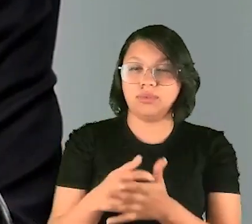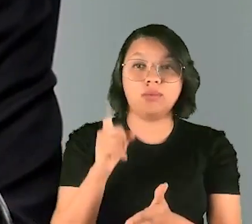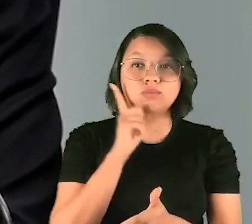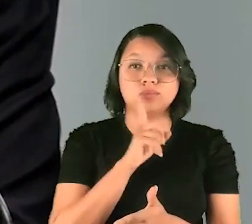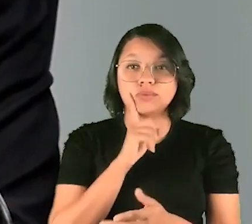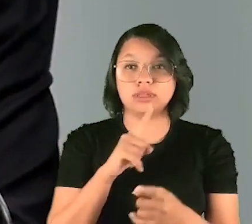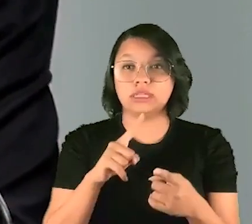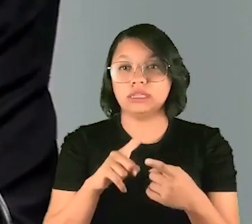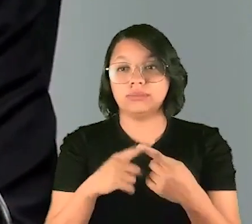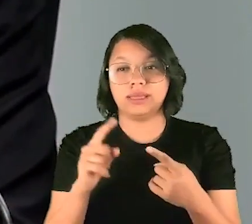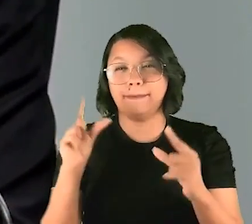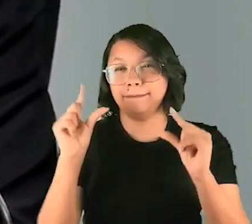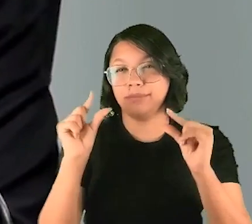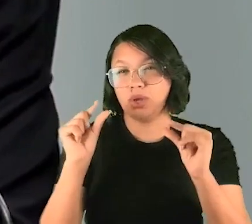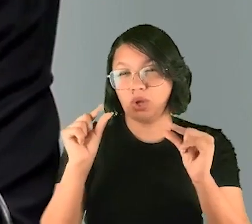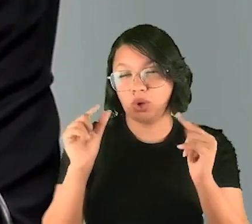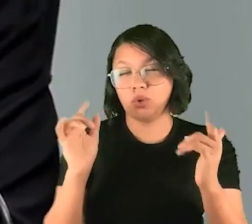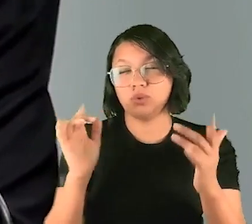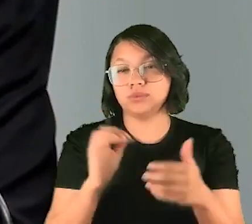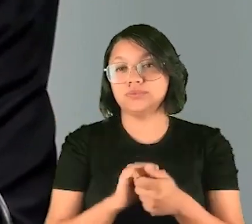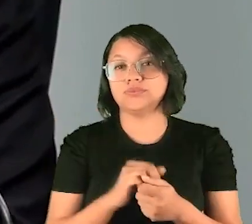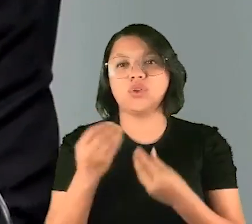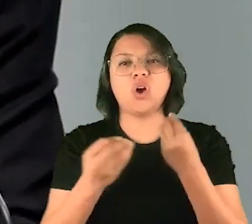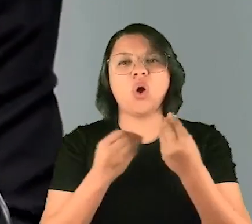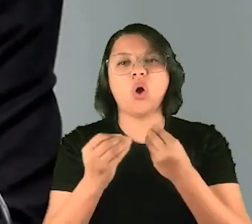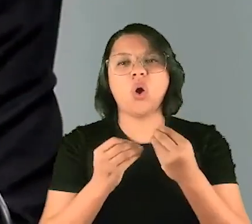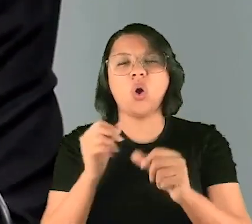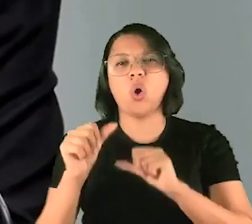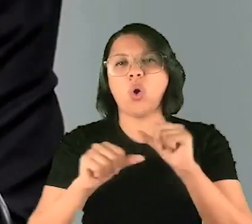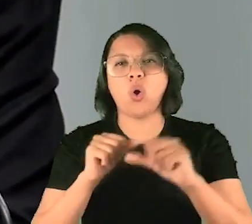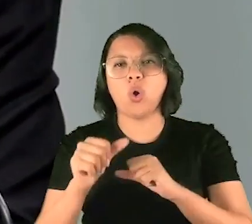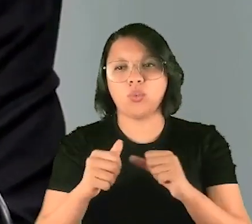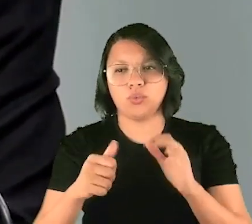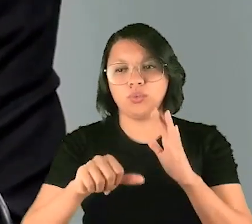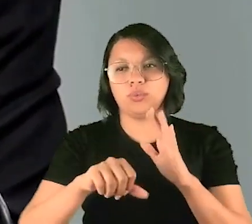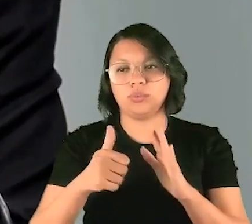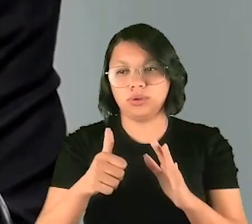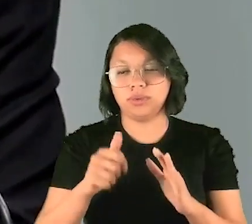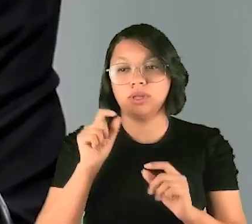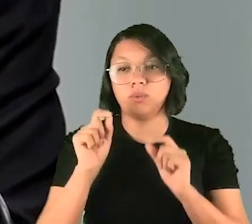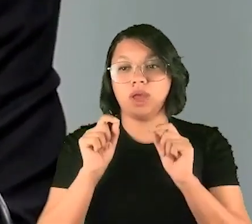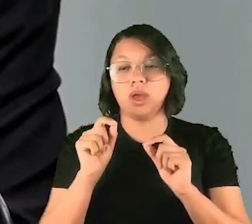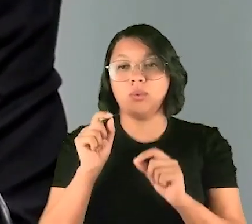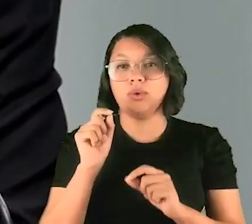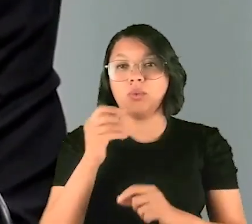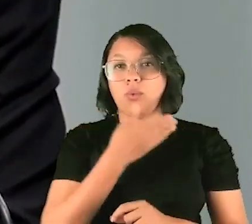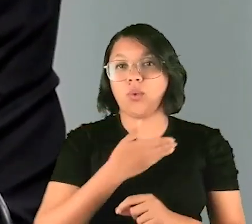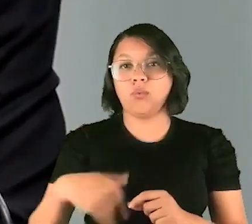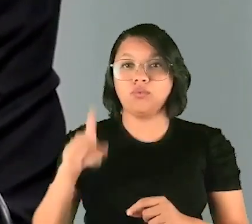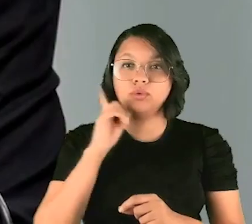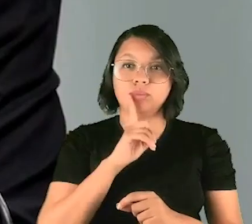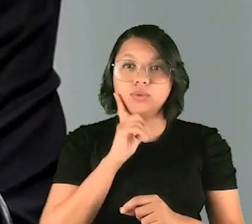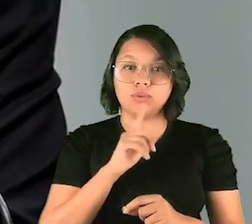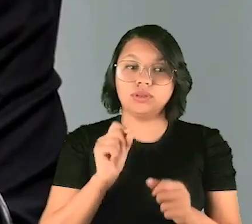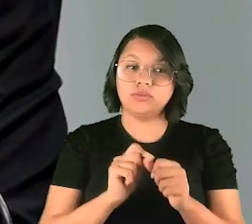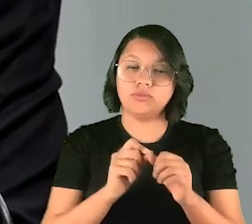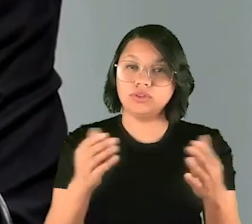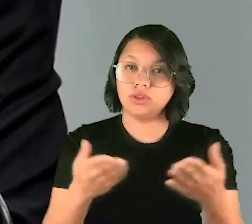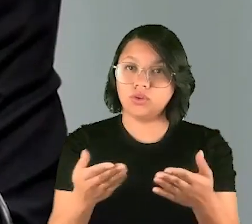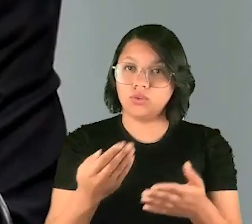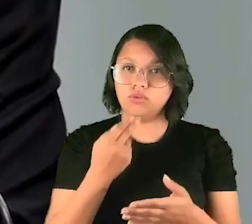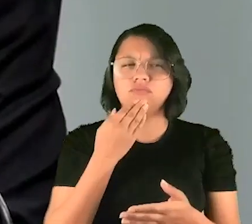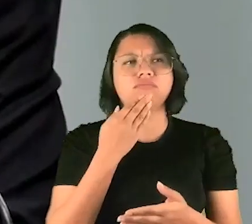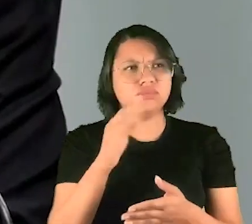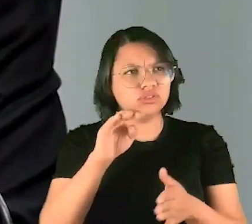Estados Unidos, não é muito menos, é um pouco menos do que paga uma lógica de mercado, né? Como é que muda isso? Eu acho que o primeiro passo foi o que o